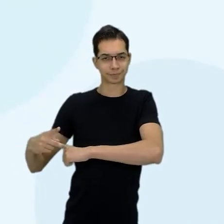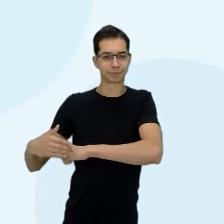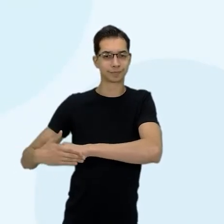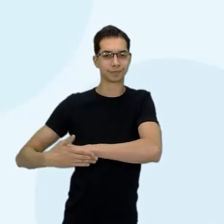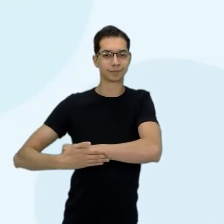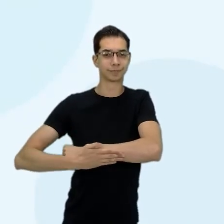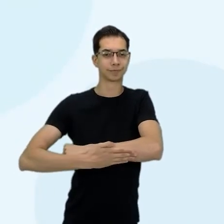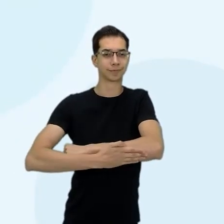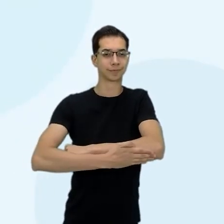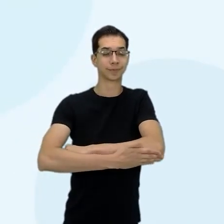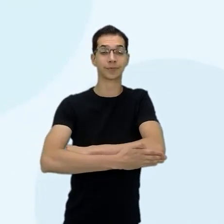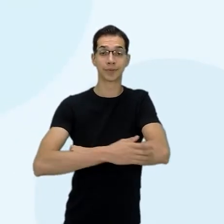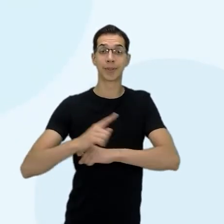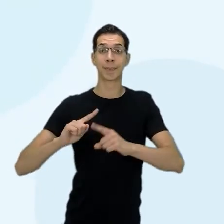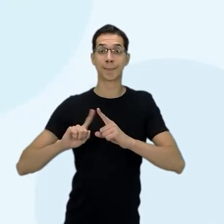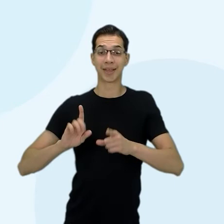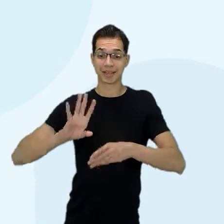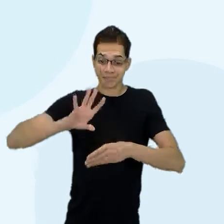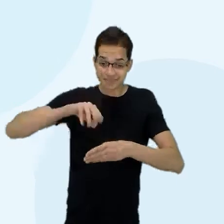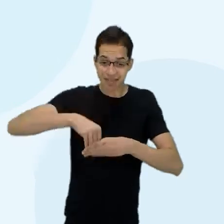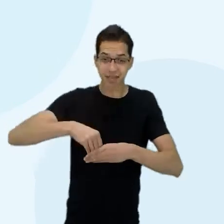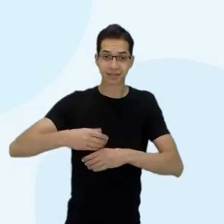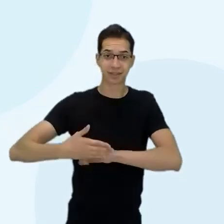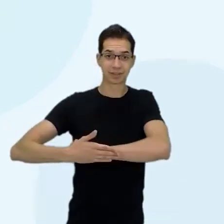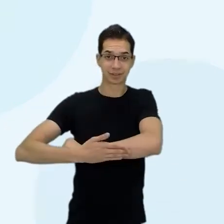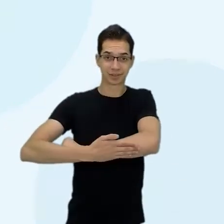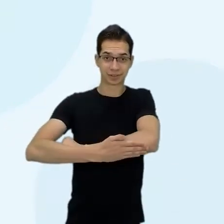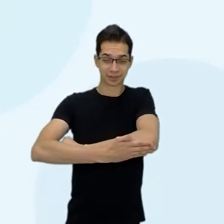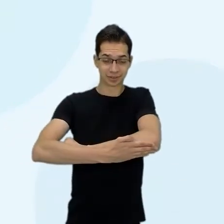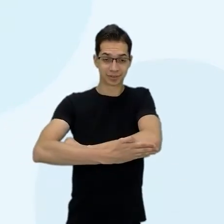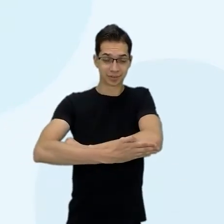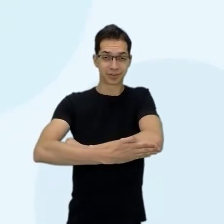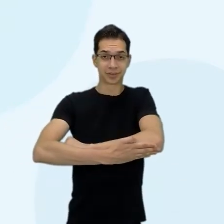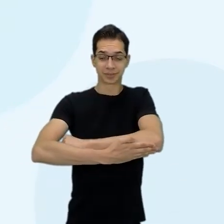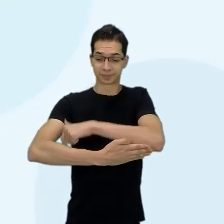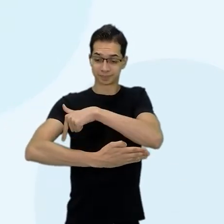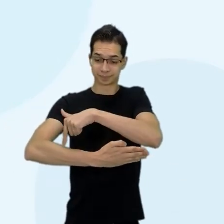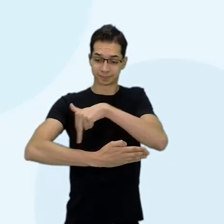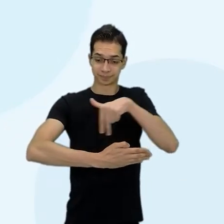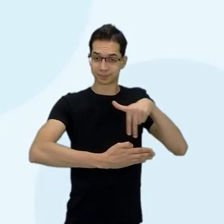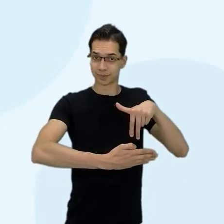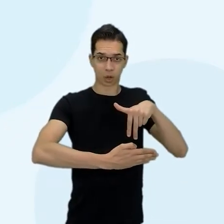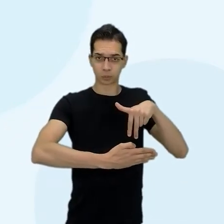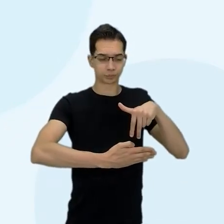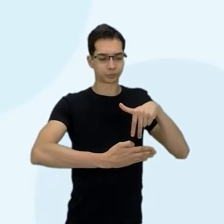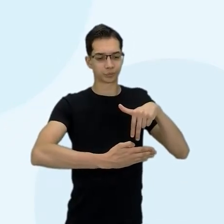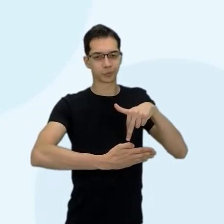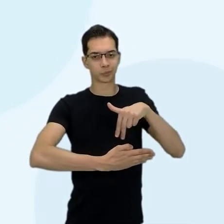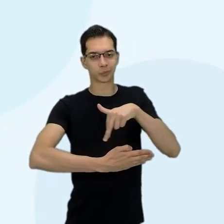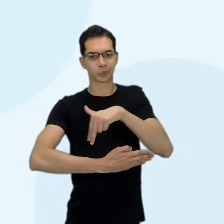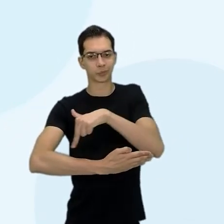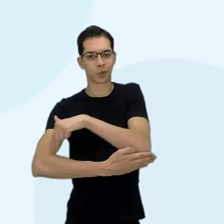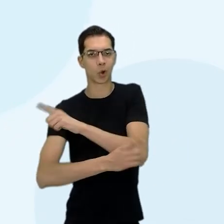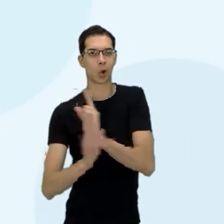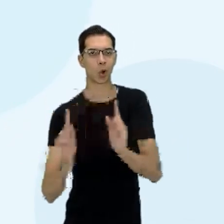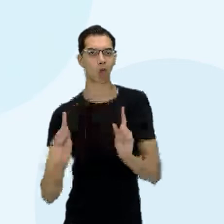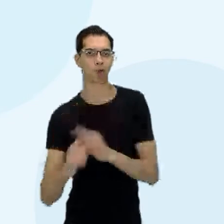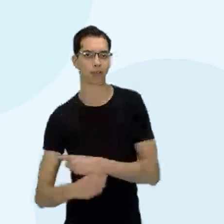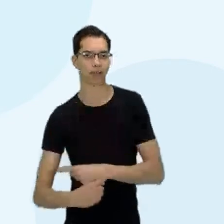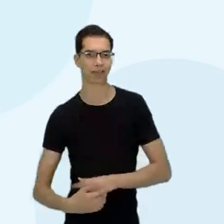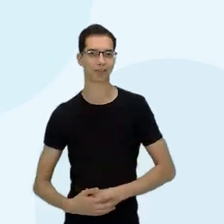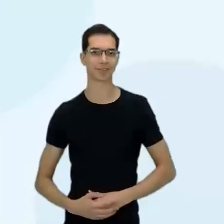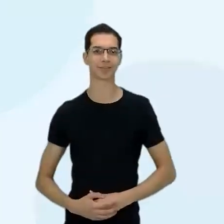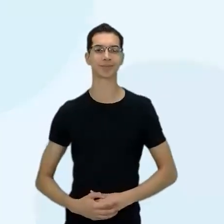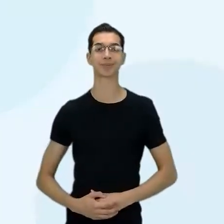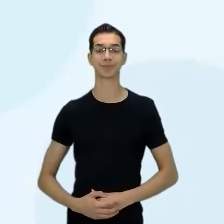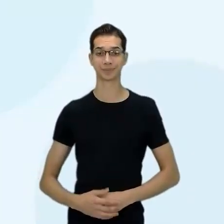sentido contrário. Dependendo da velocidade desse trem aí, eu vou ver essa pessoa, eu posso ver essa pessoa,